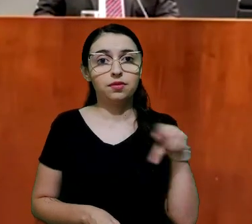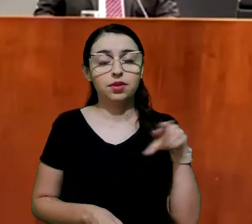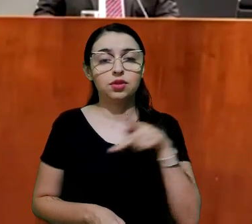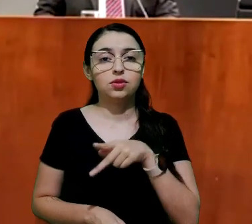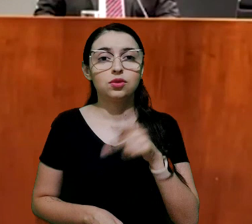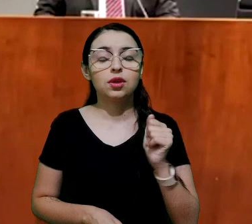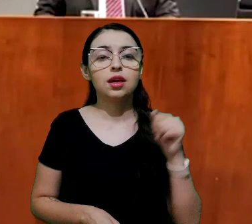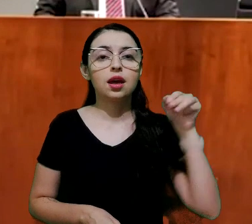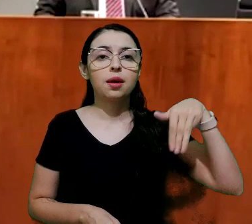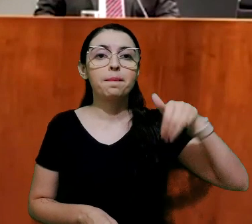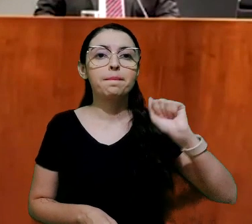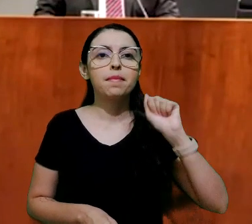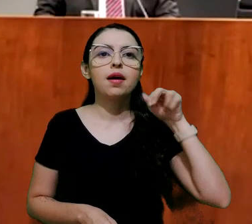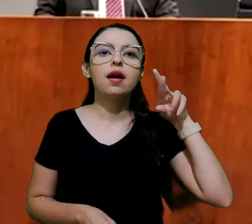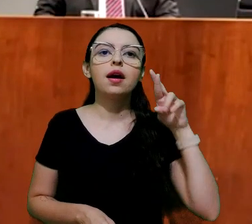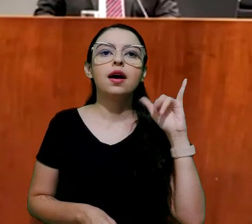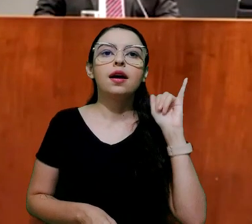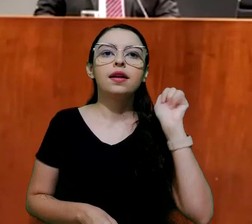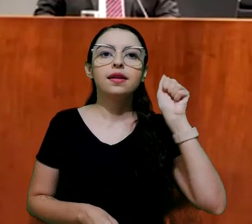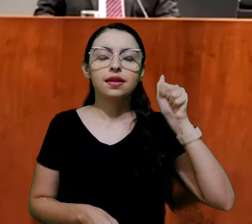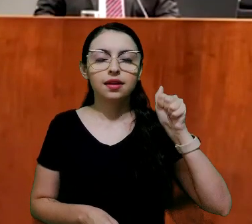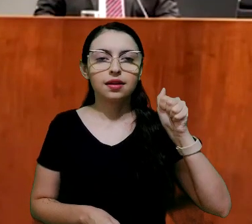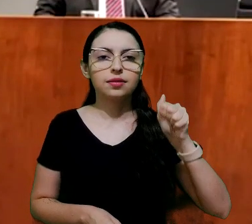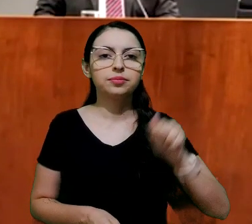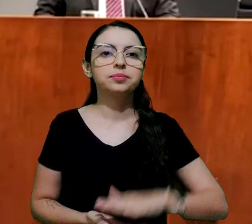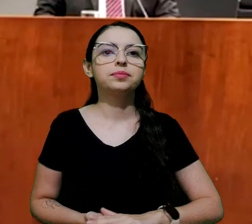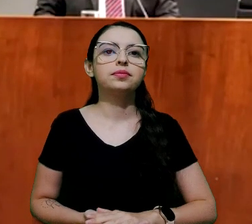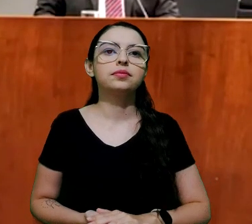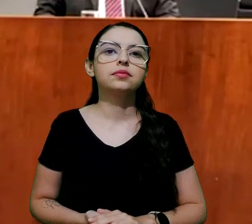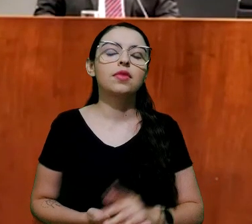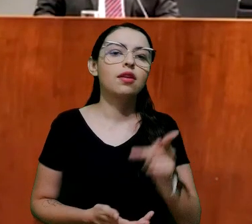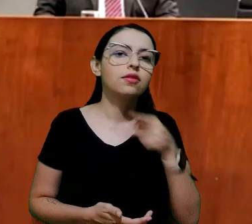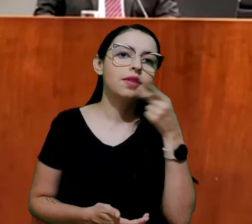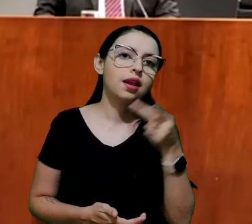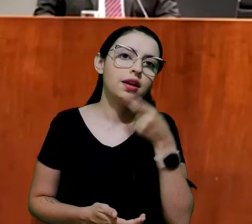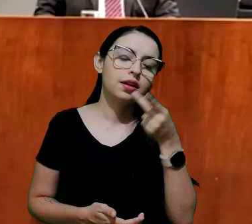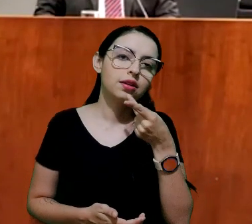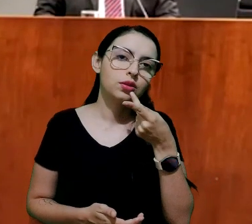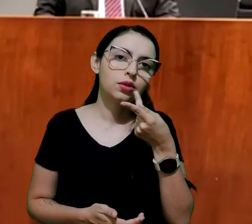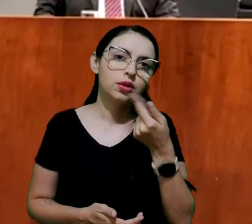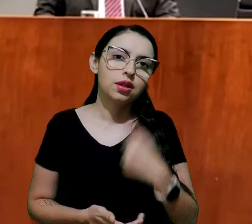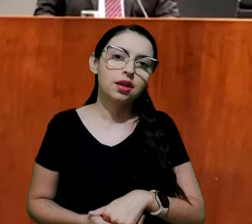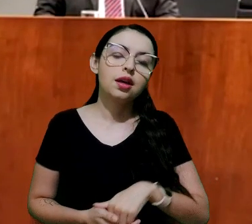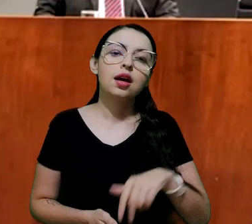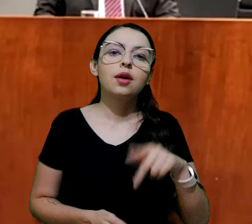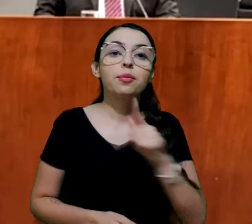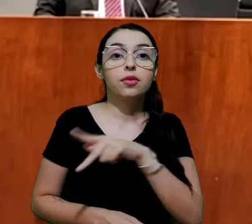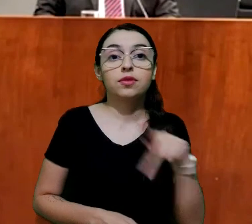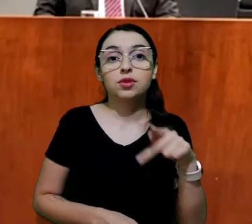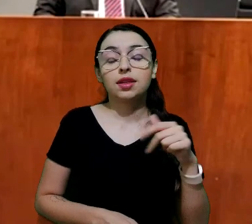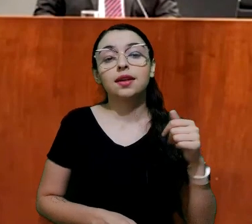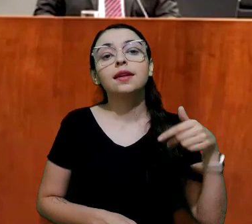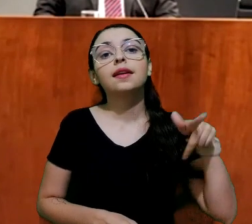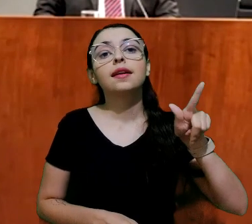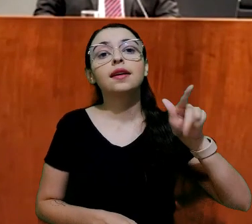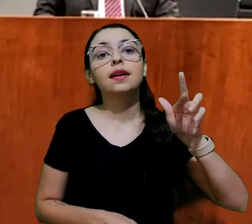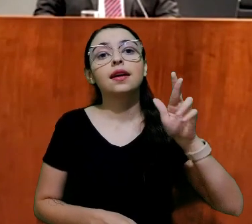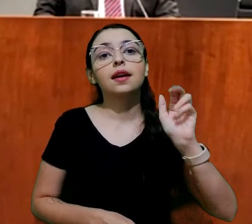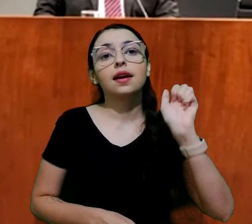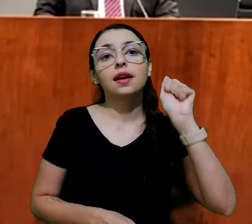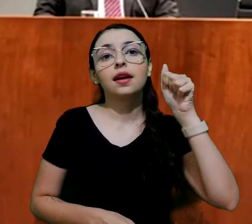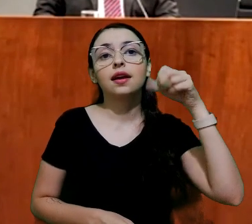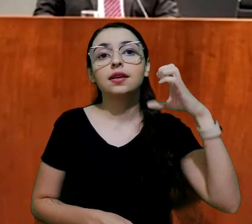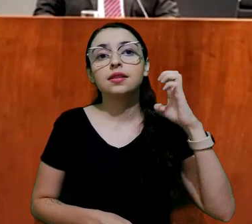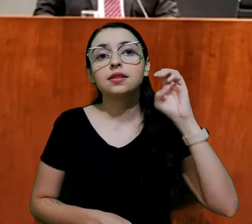Braceiro. E falando da professora Braceiro, naturalmente sempre nos lembramos da professora Maria Helena